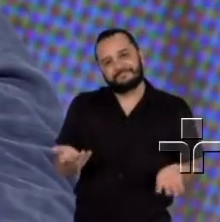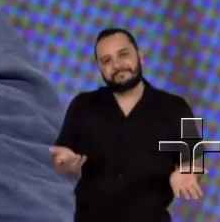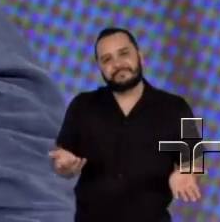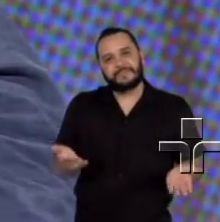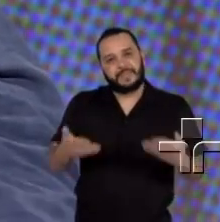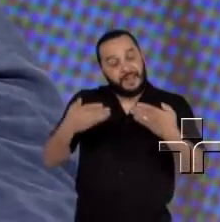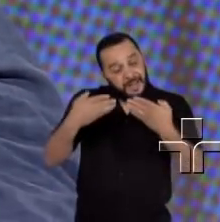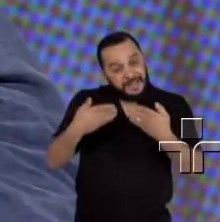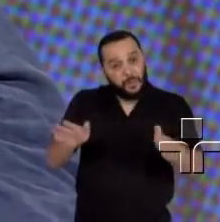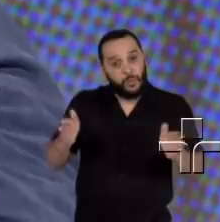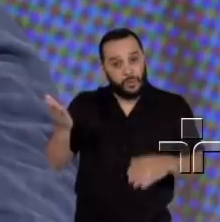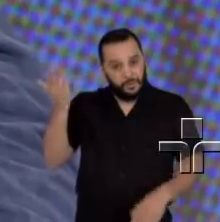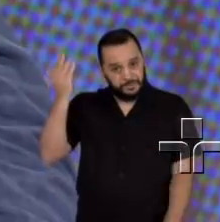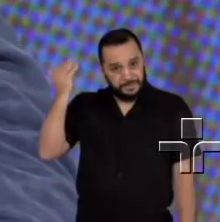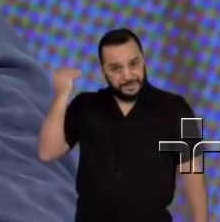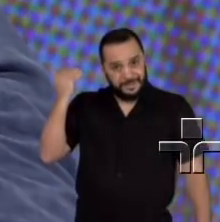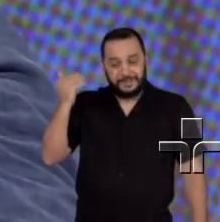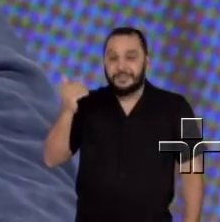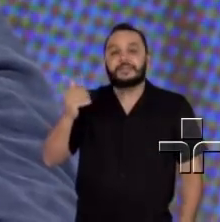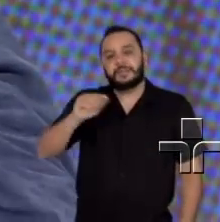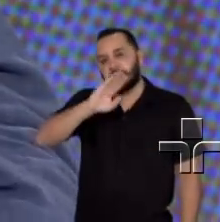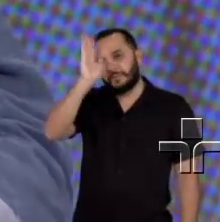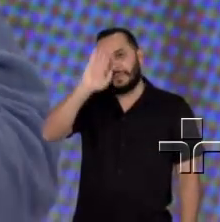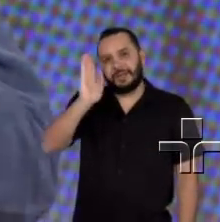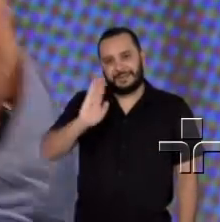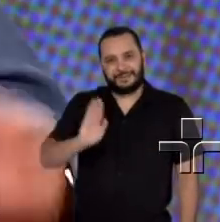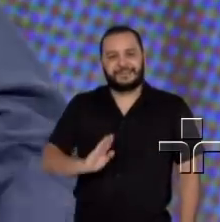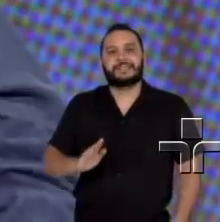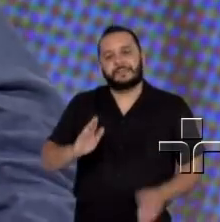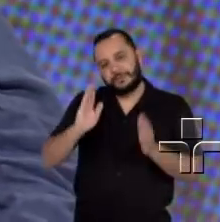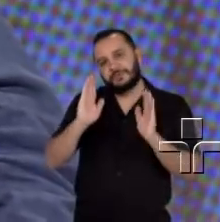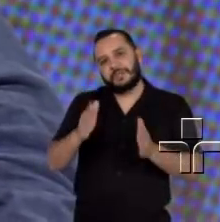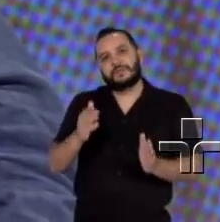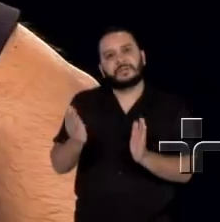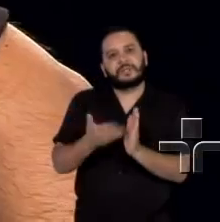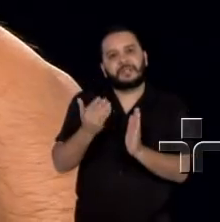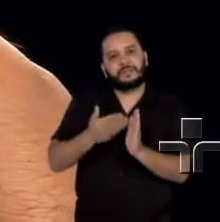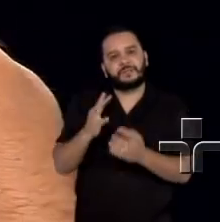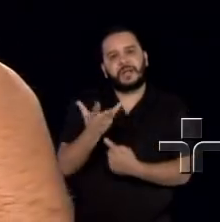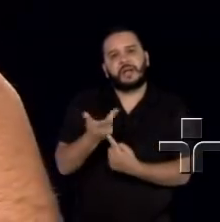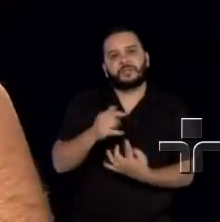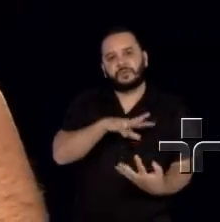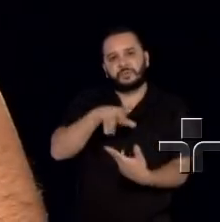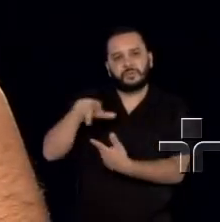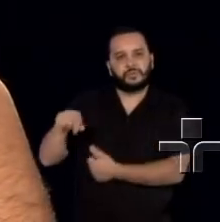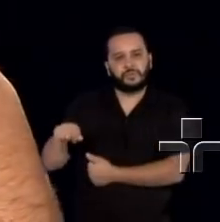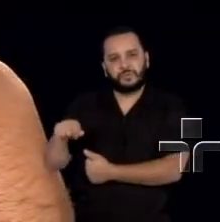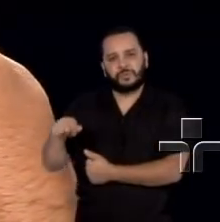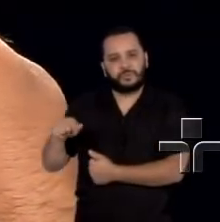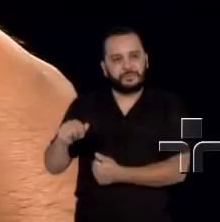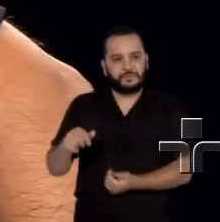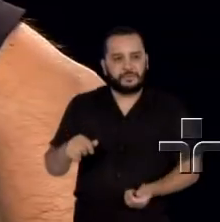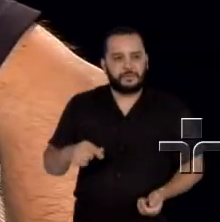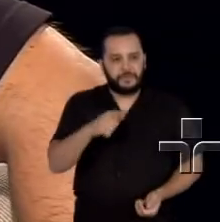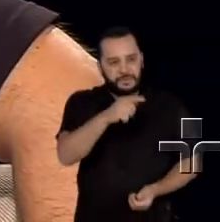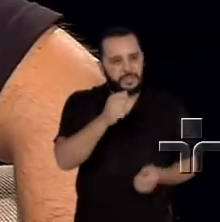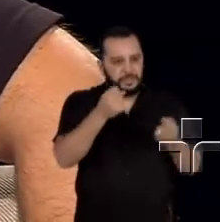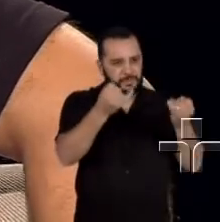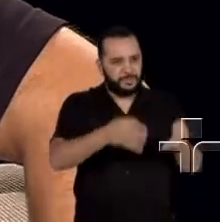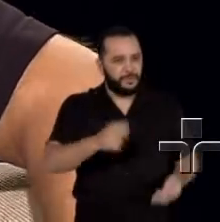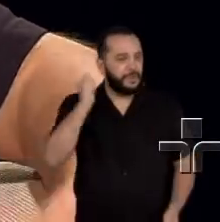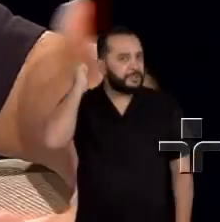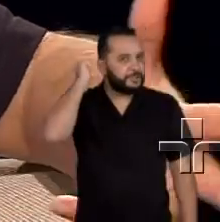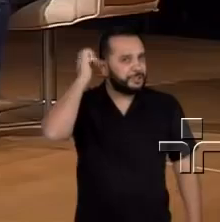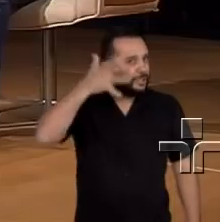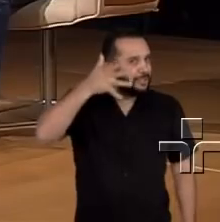inaugura e coloca o Brasil nos livros de arte do mundo inteiro. Você mencionou o quanto Shakespeare é uma religião e